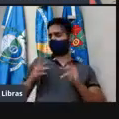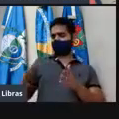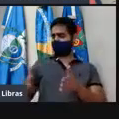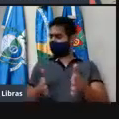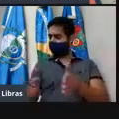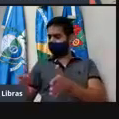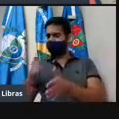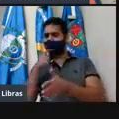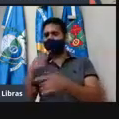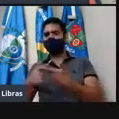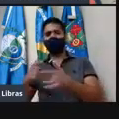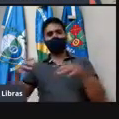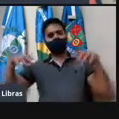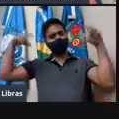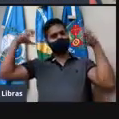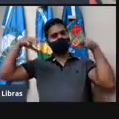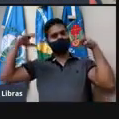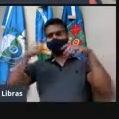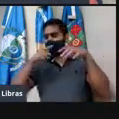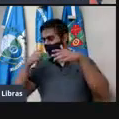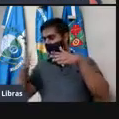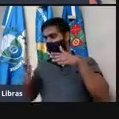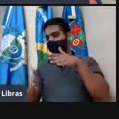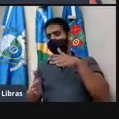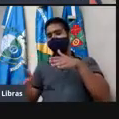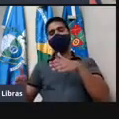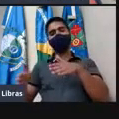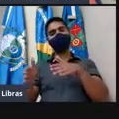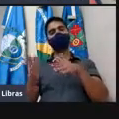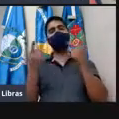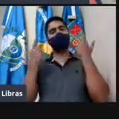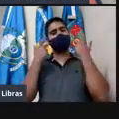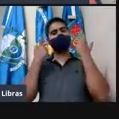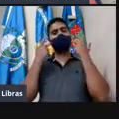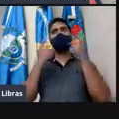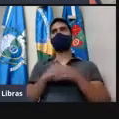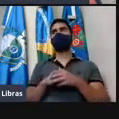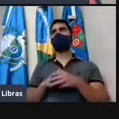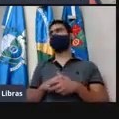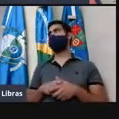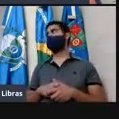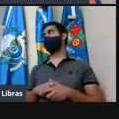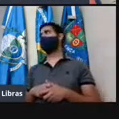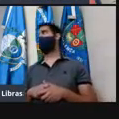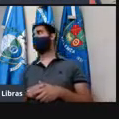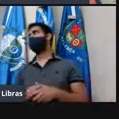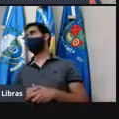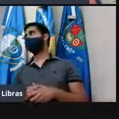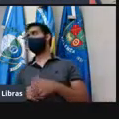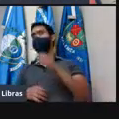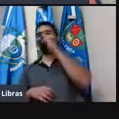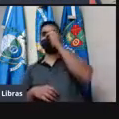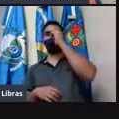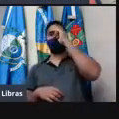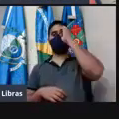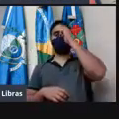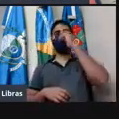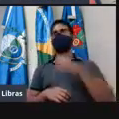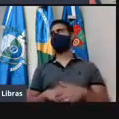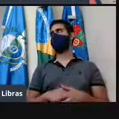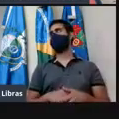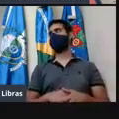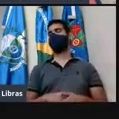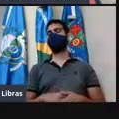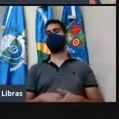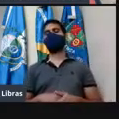no período das águas aí possa transcorrer tudo da melhor forma possível. E, por fim, queria